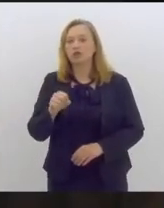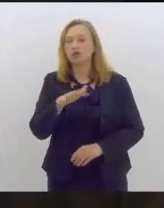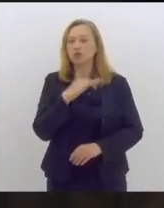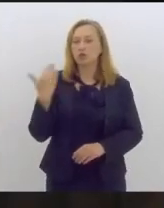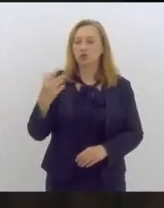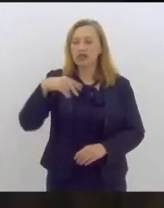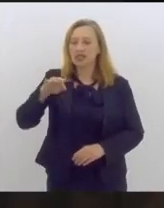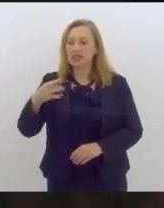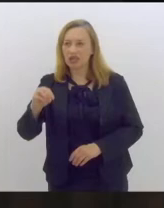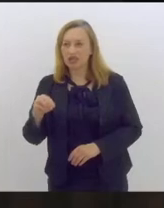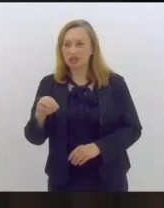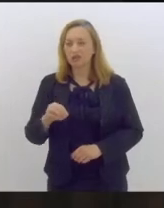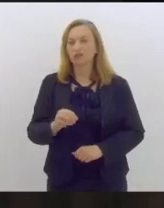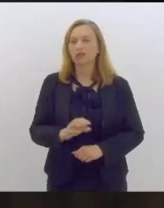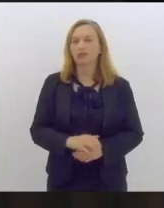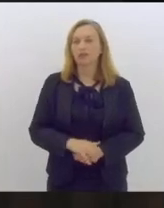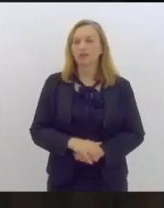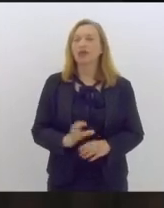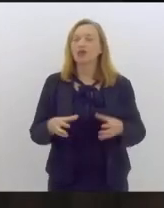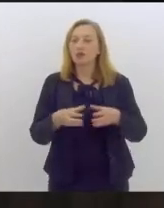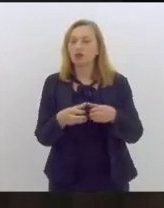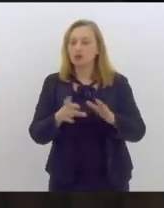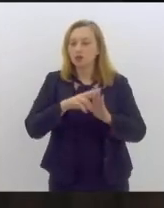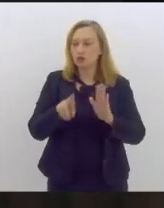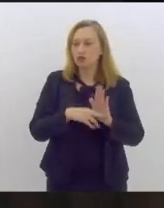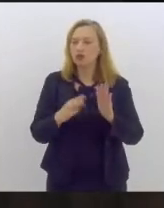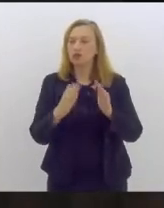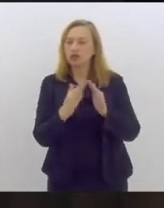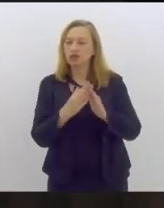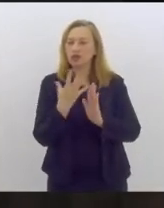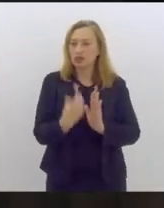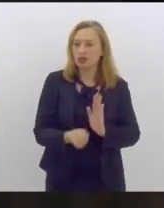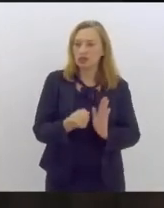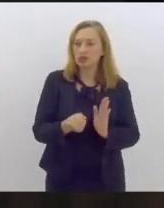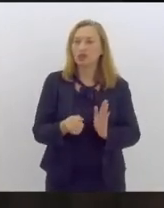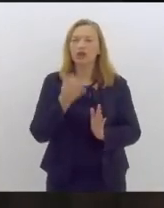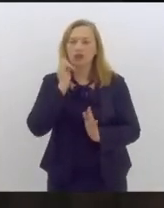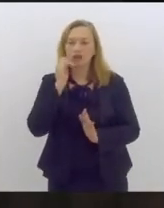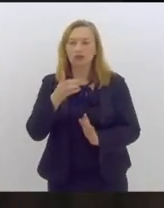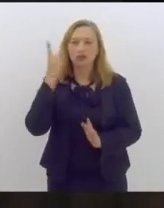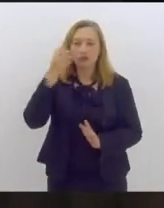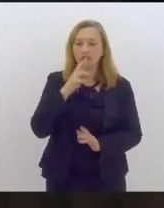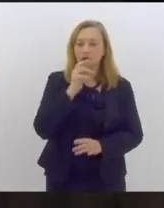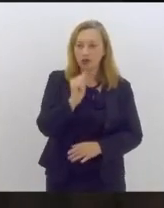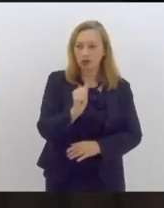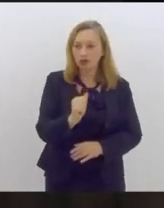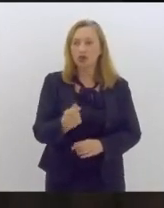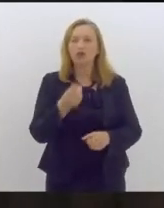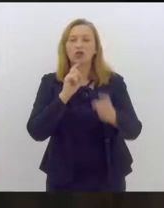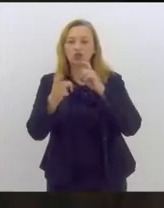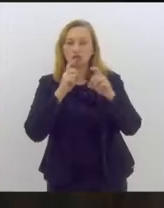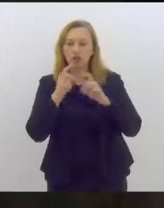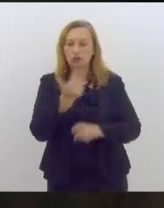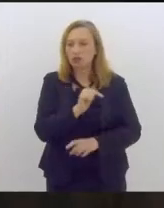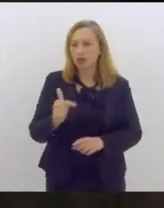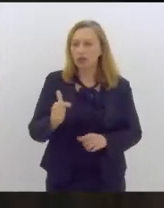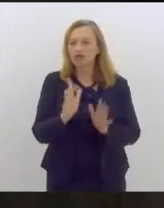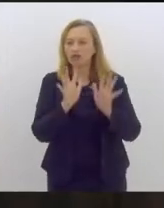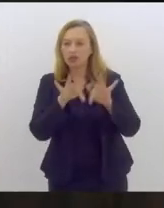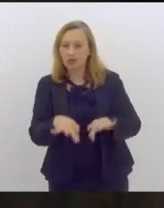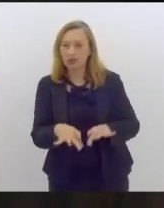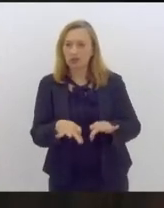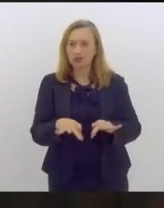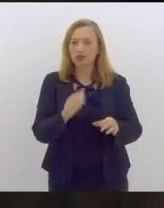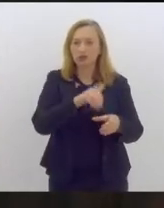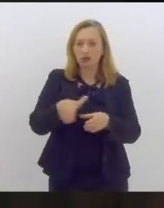seu Marcílio dos Anjos nascimento da comissão de normas internas e proposições externas favorável relator Deputado Rodrigo Amorim em discussão na Avenida que era